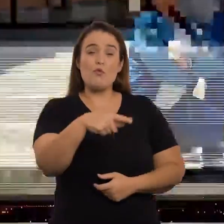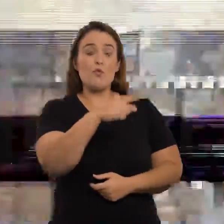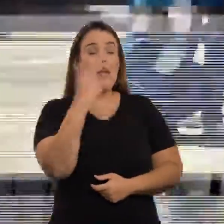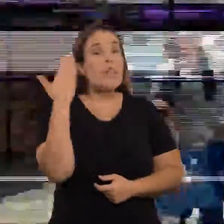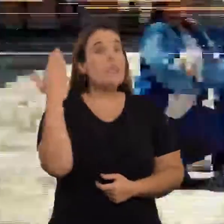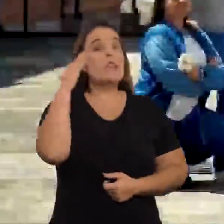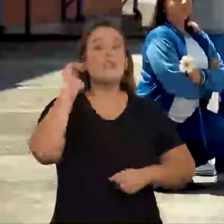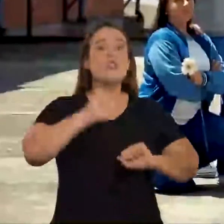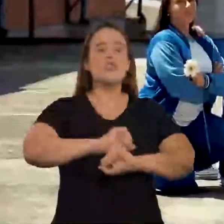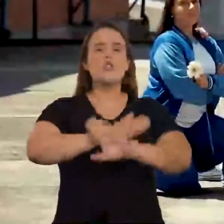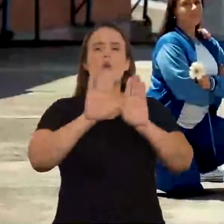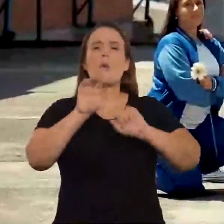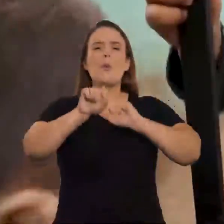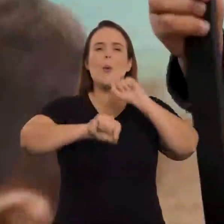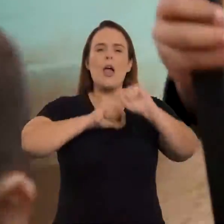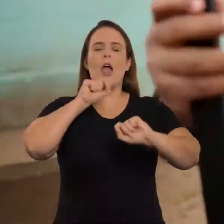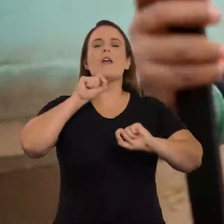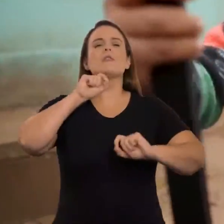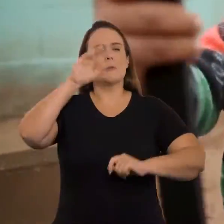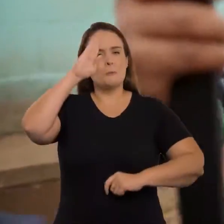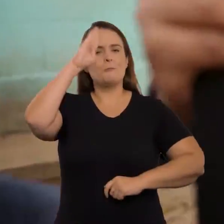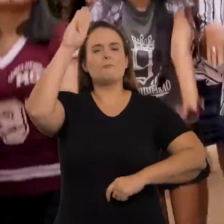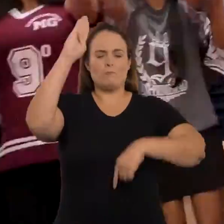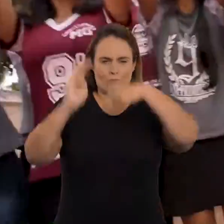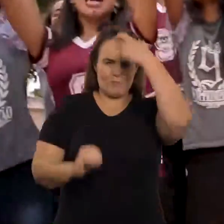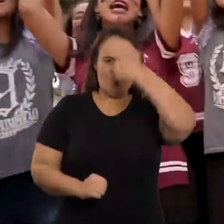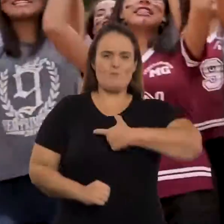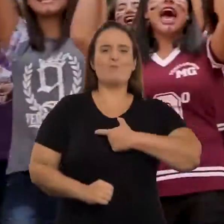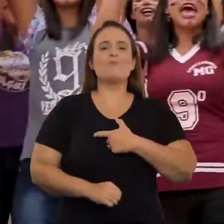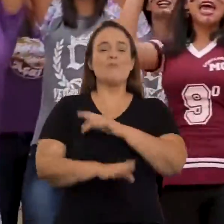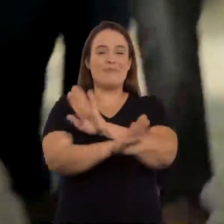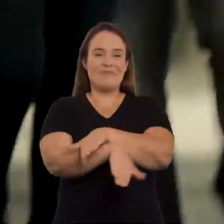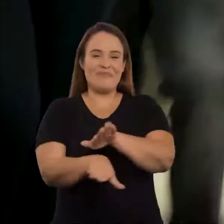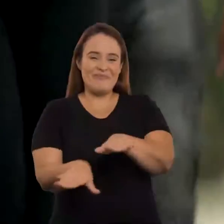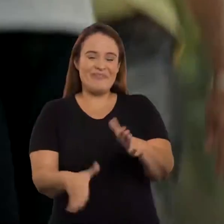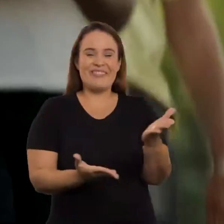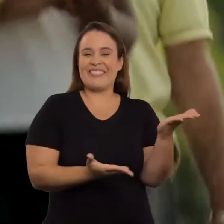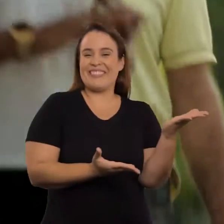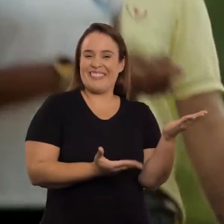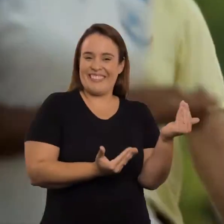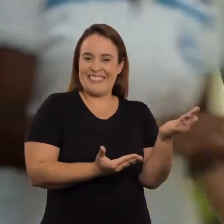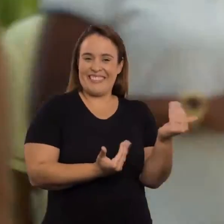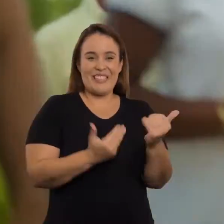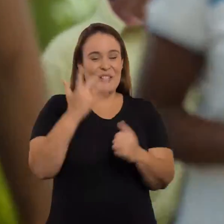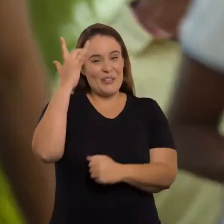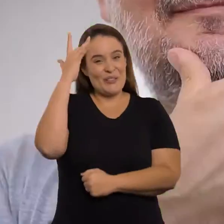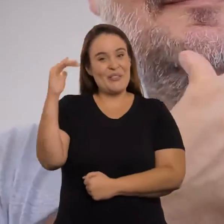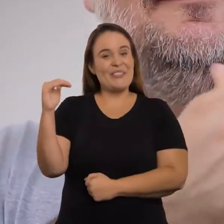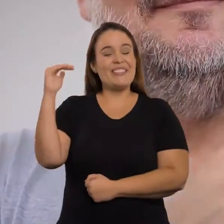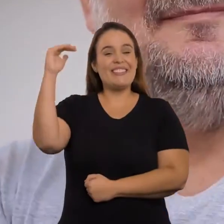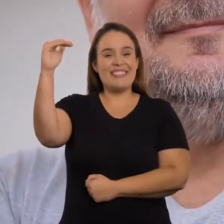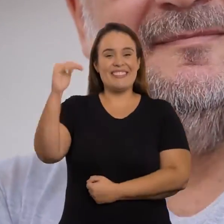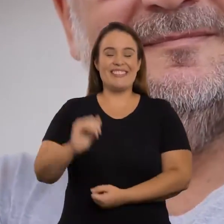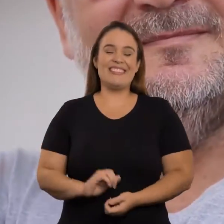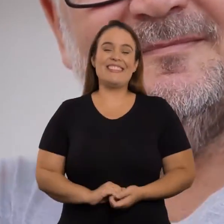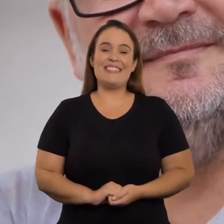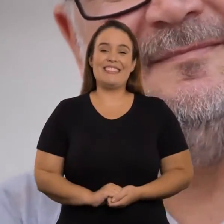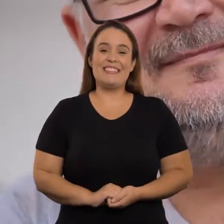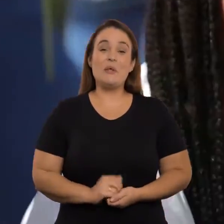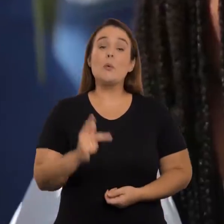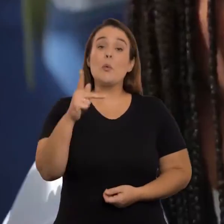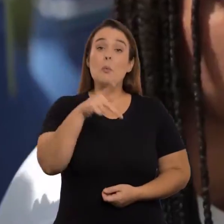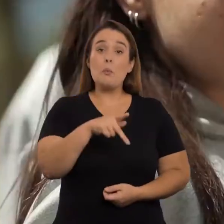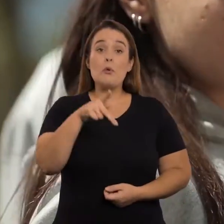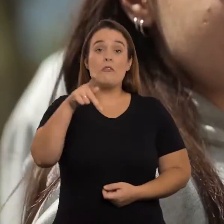esse protagonismo, né? Esse protagonismo das crianças, o protagonismo dos jovens, o protagonismo dos adultos. Esse professor sair